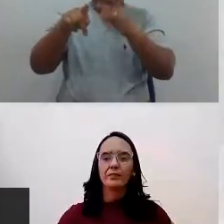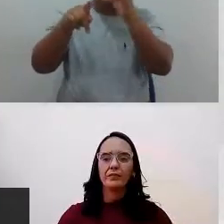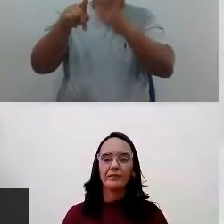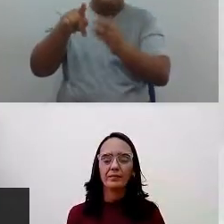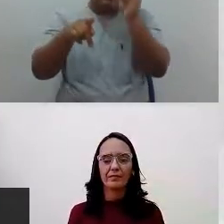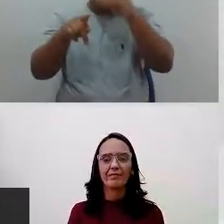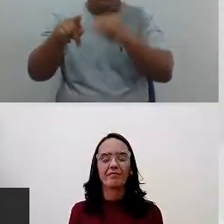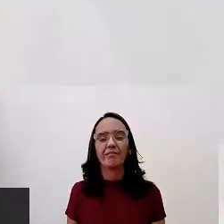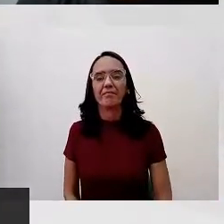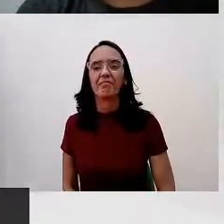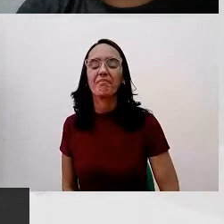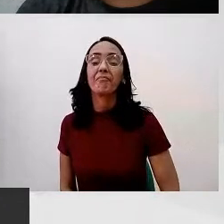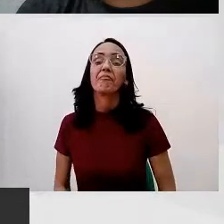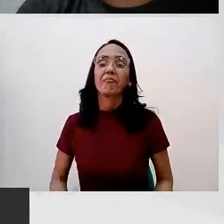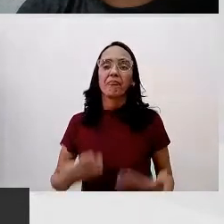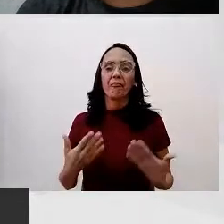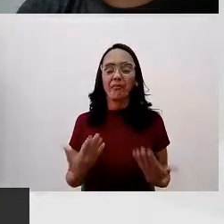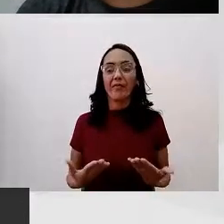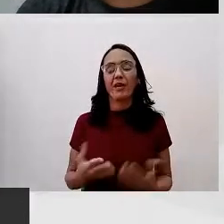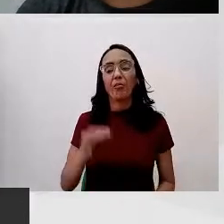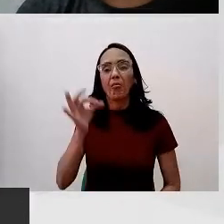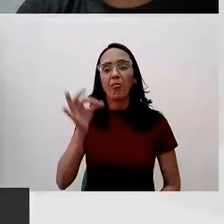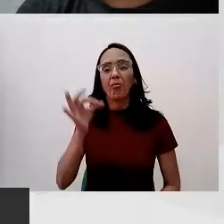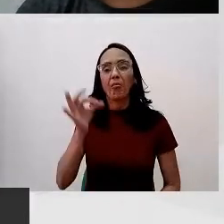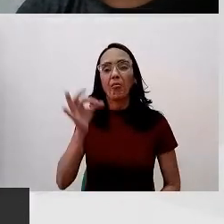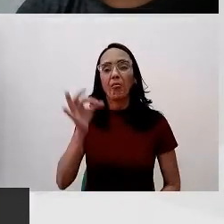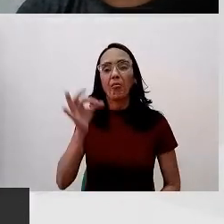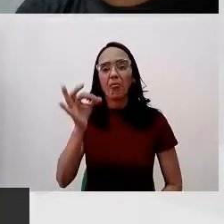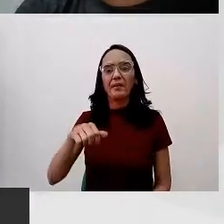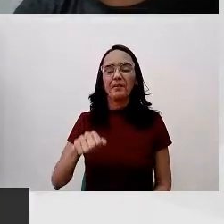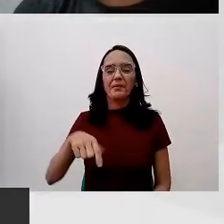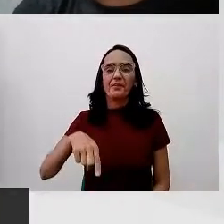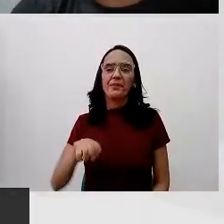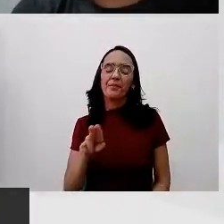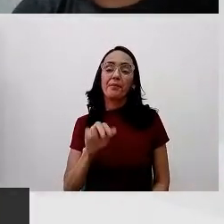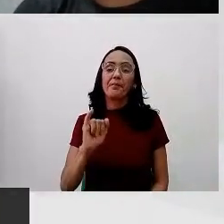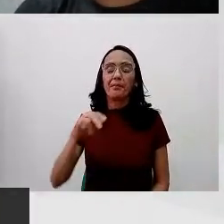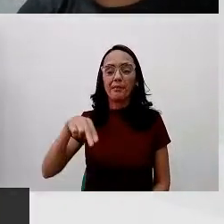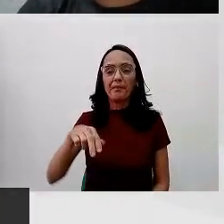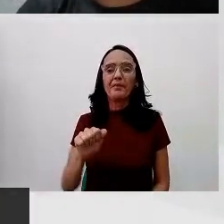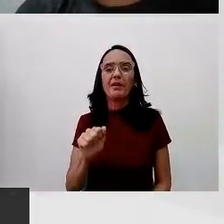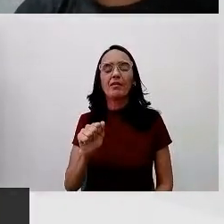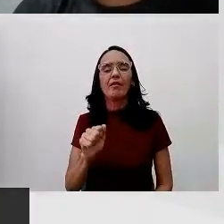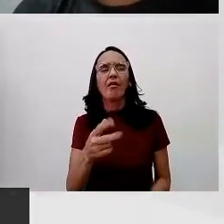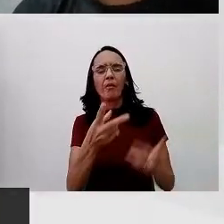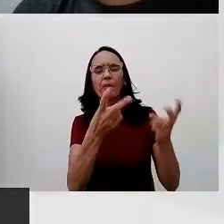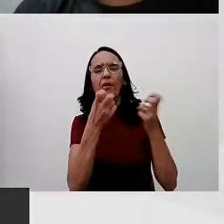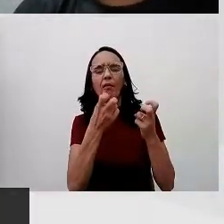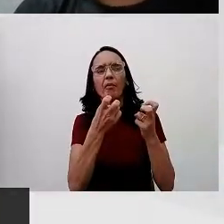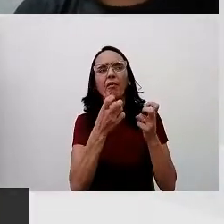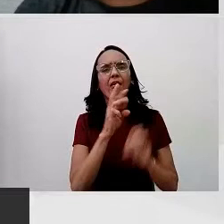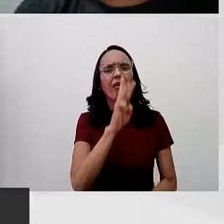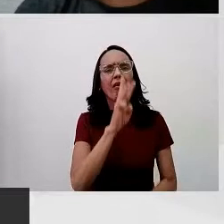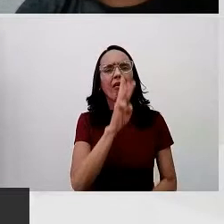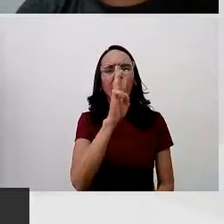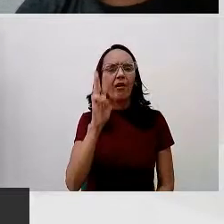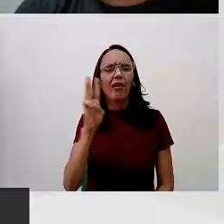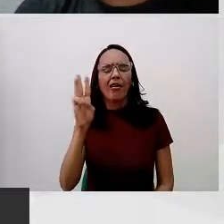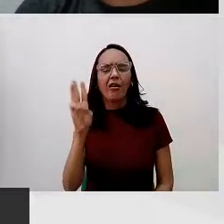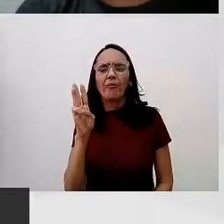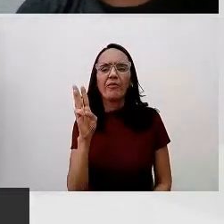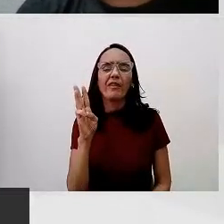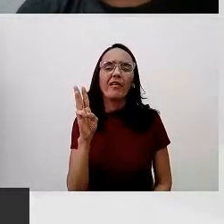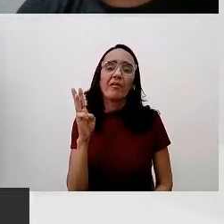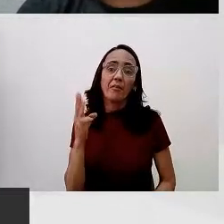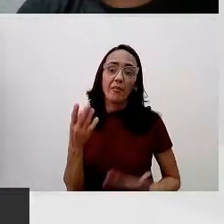te bisbilhotando, está só olhando onde teu IP vai. E aí te manda um monte de informação. Né? Então, você nem